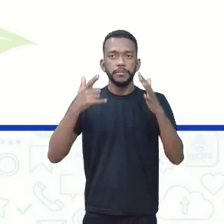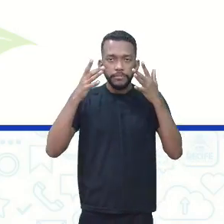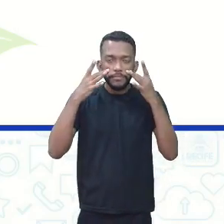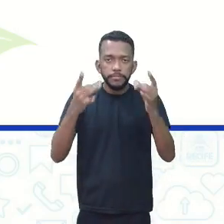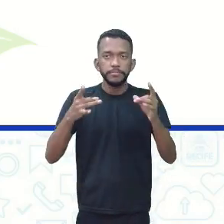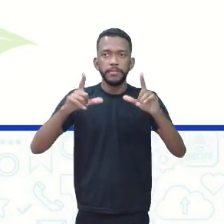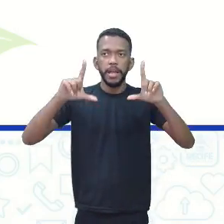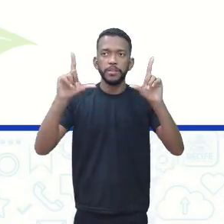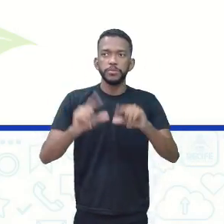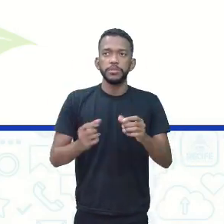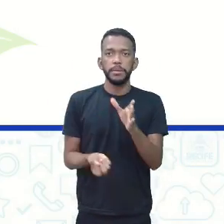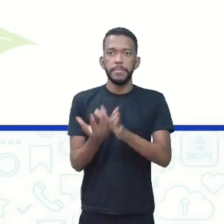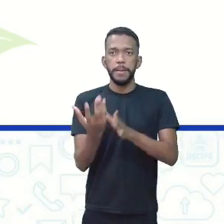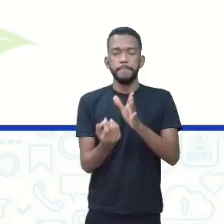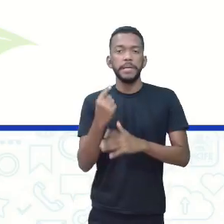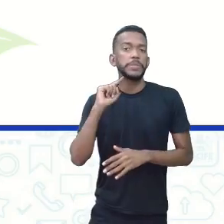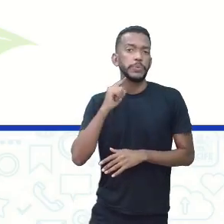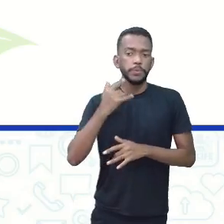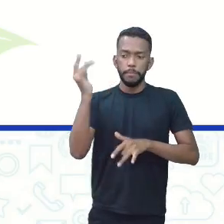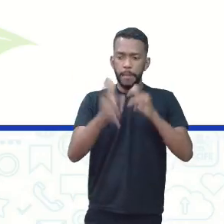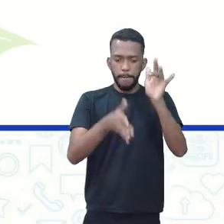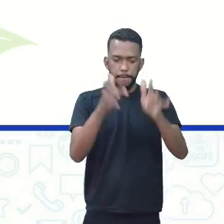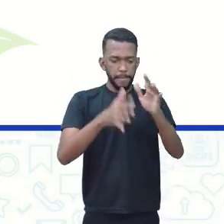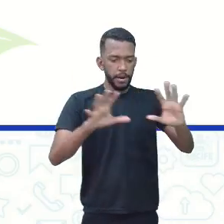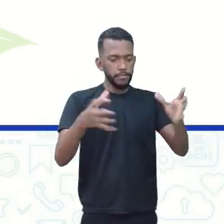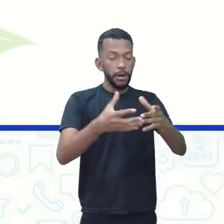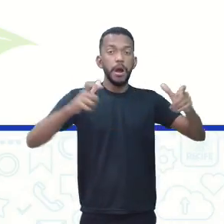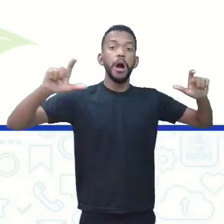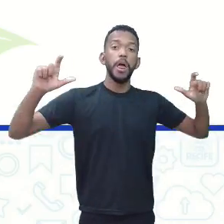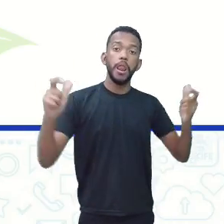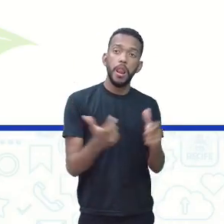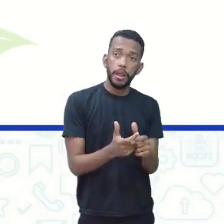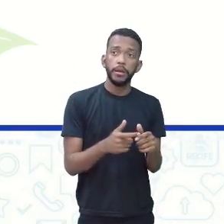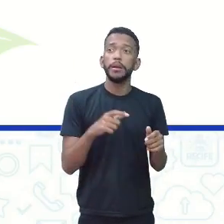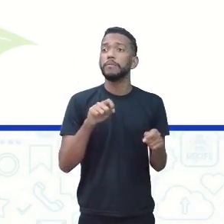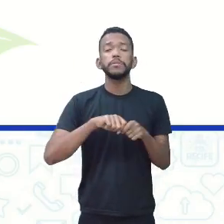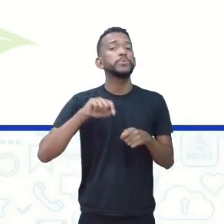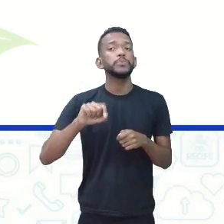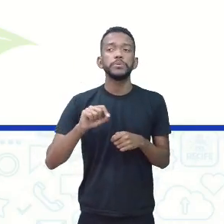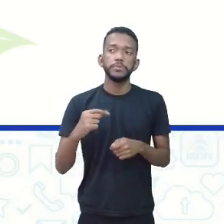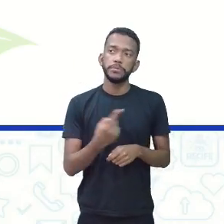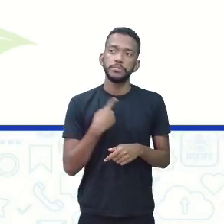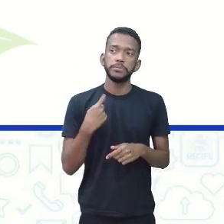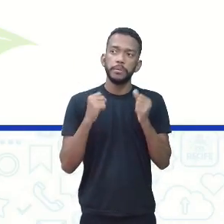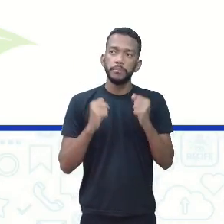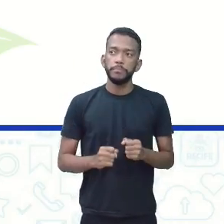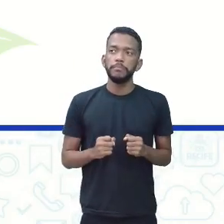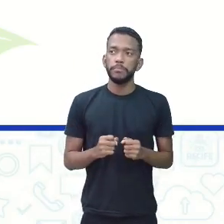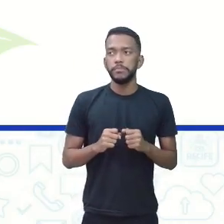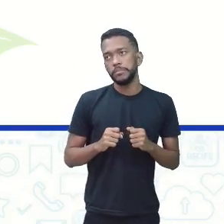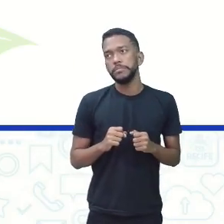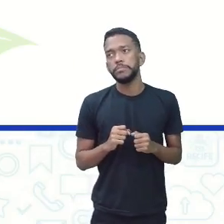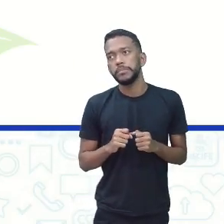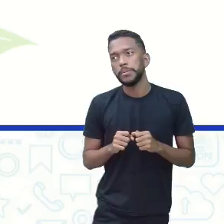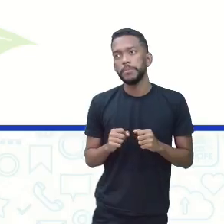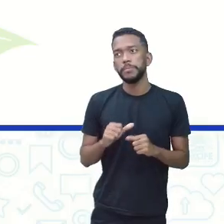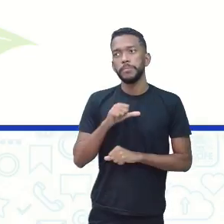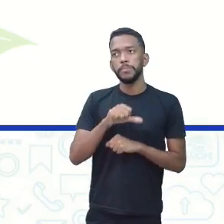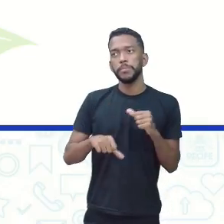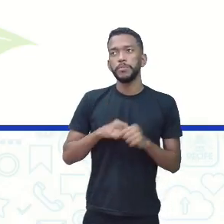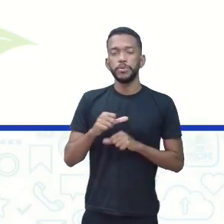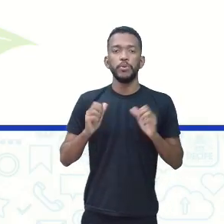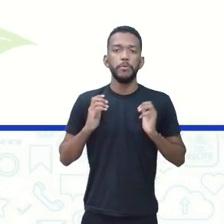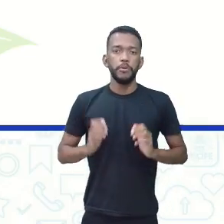reduzir a geração de resíduos no nosso planeta Terra, ok? Fazendo com que cada um de nós mude o